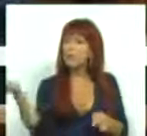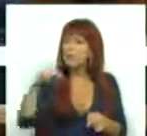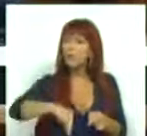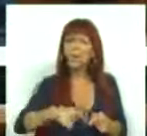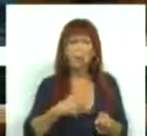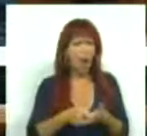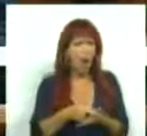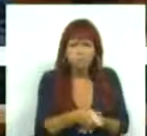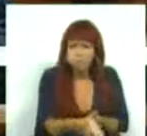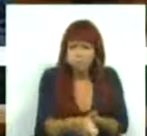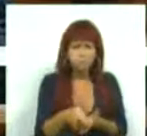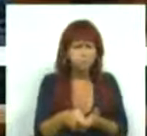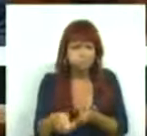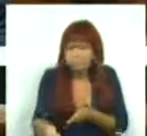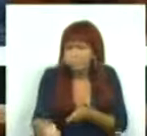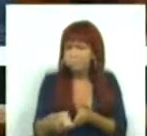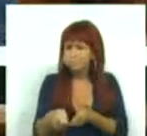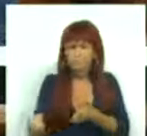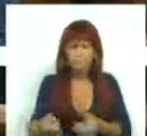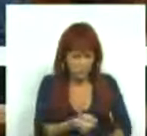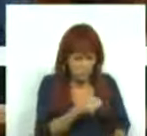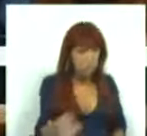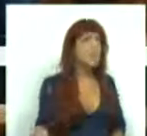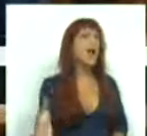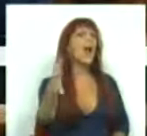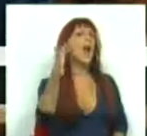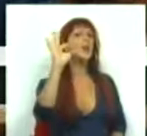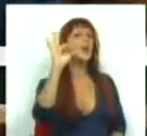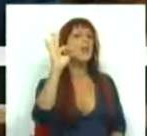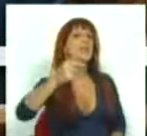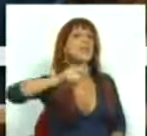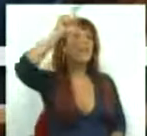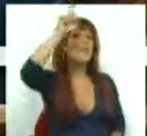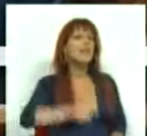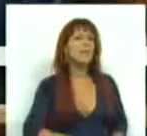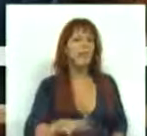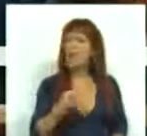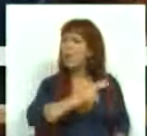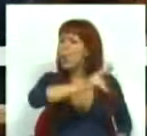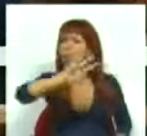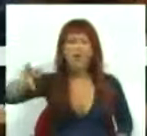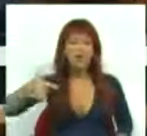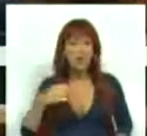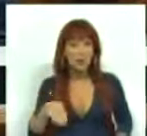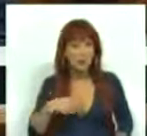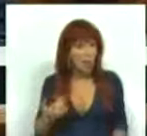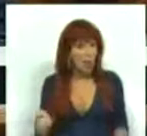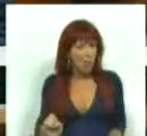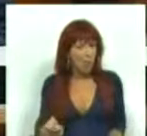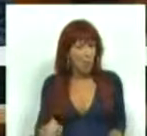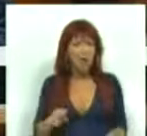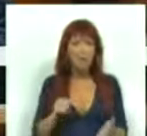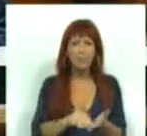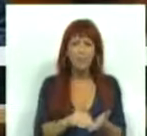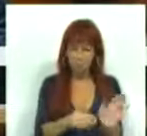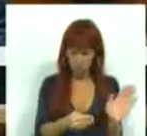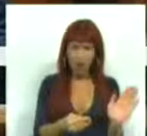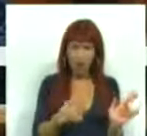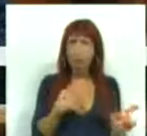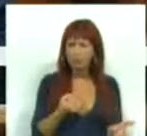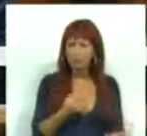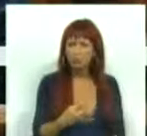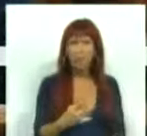em insolvência e já são 14 por dia? Qual de nós não se preocupa com a pobreza e